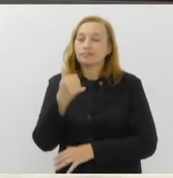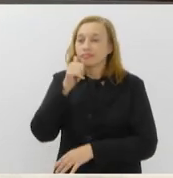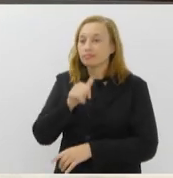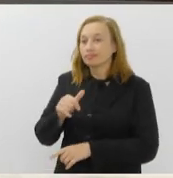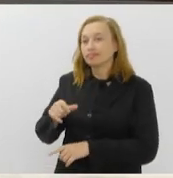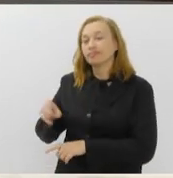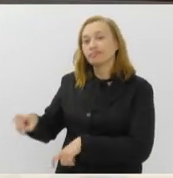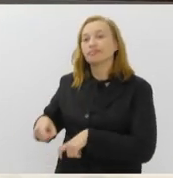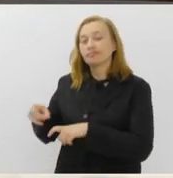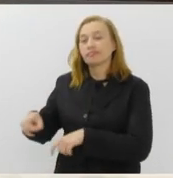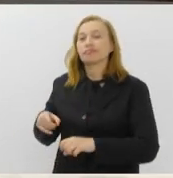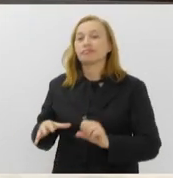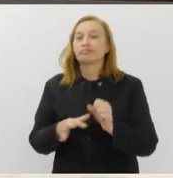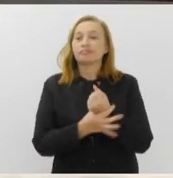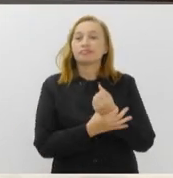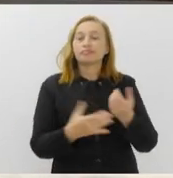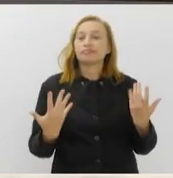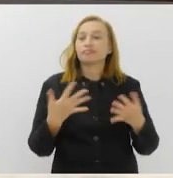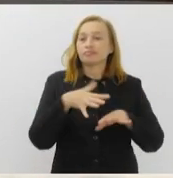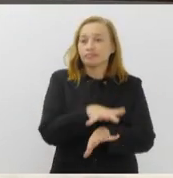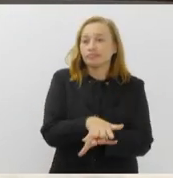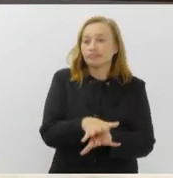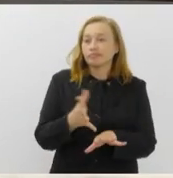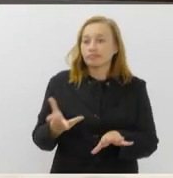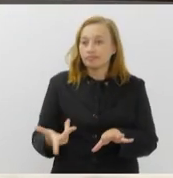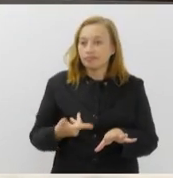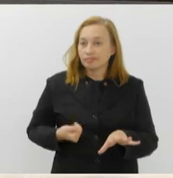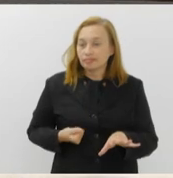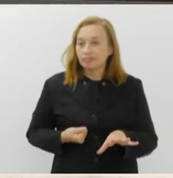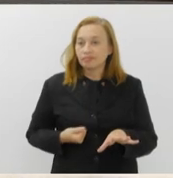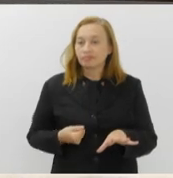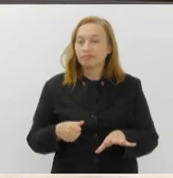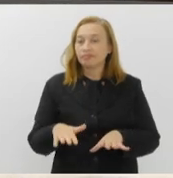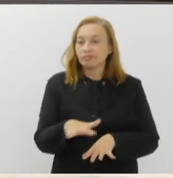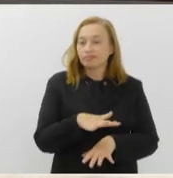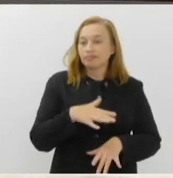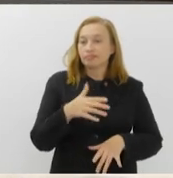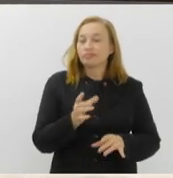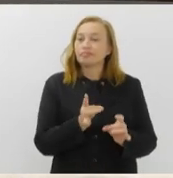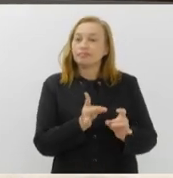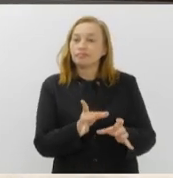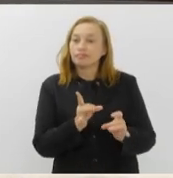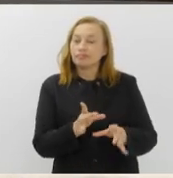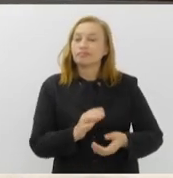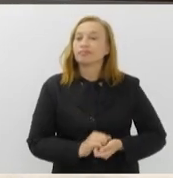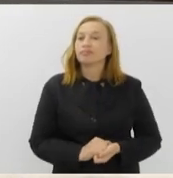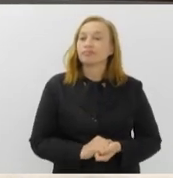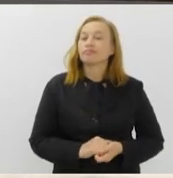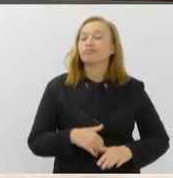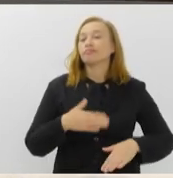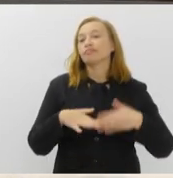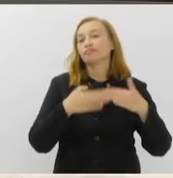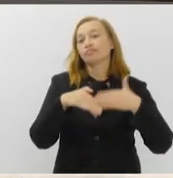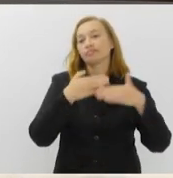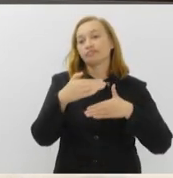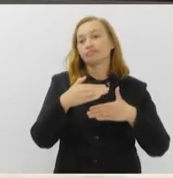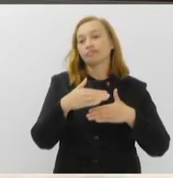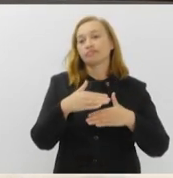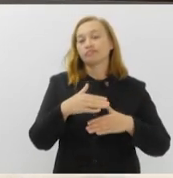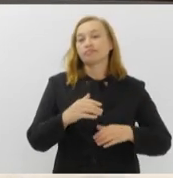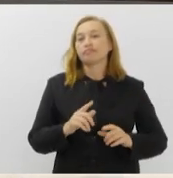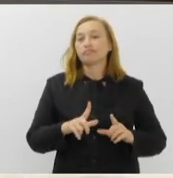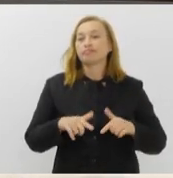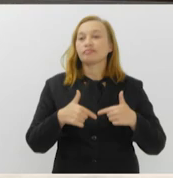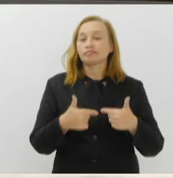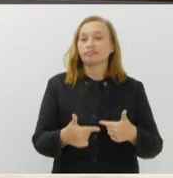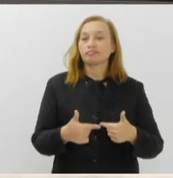né, garantindo a sua inclusão qualificada em espaços de comercialização e o desenvolvimento de ações que